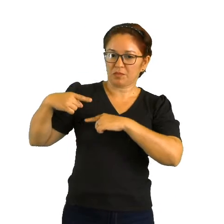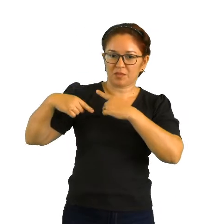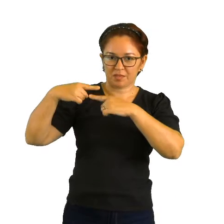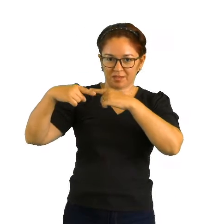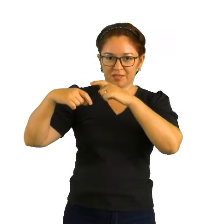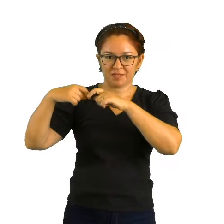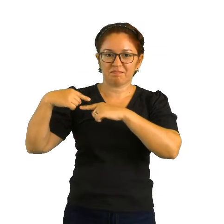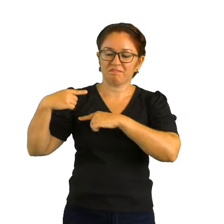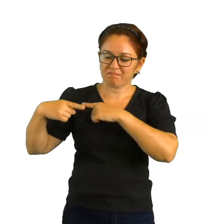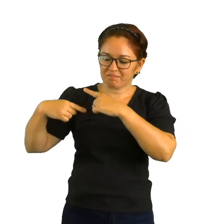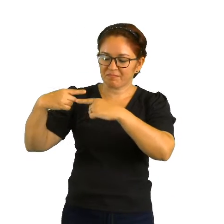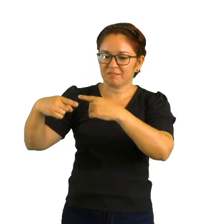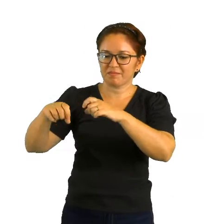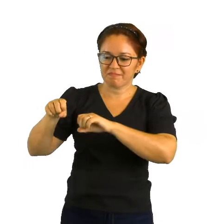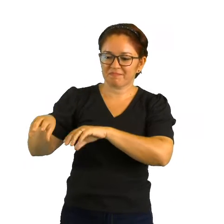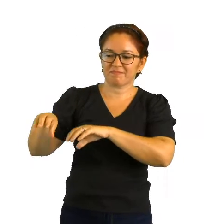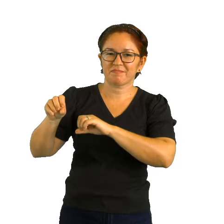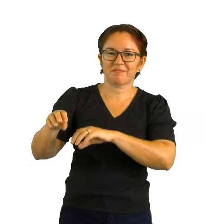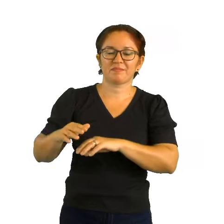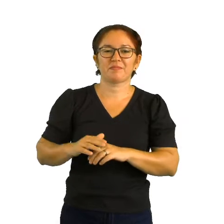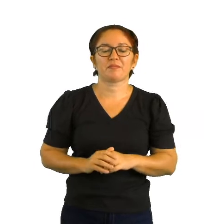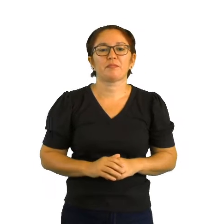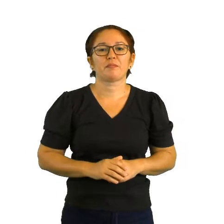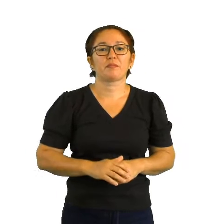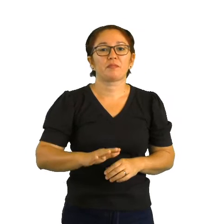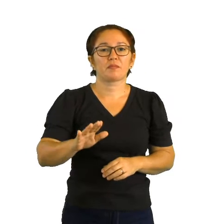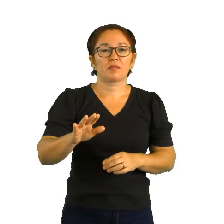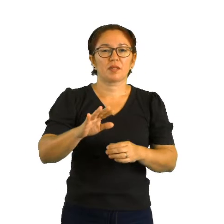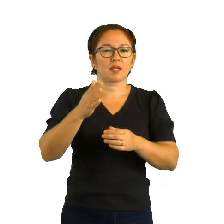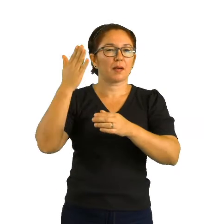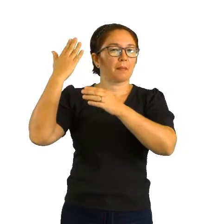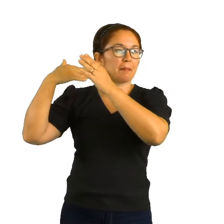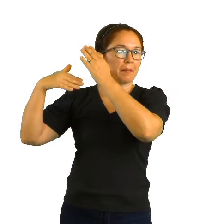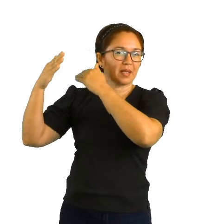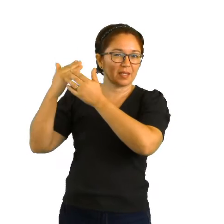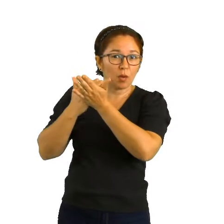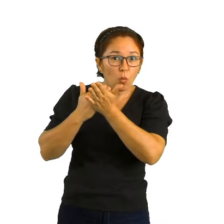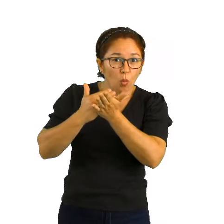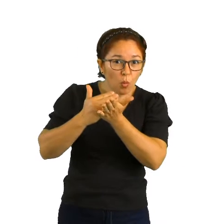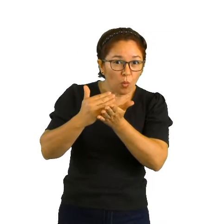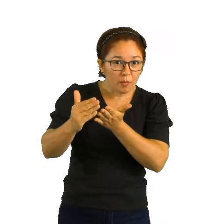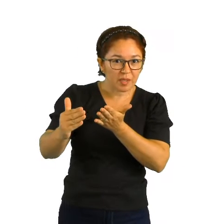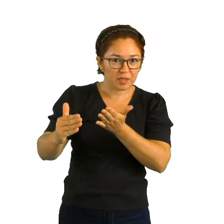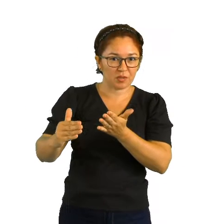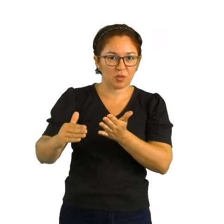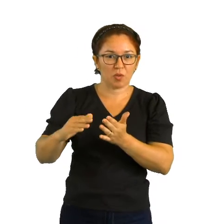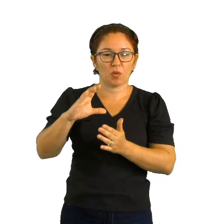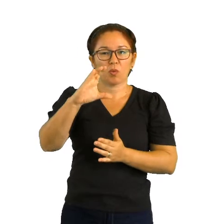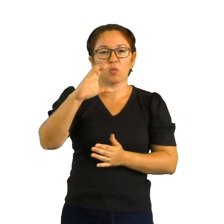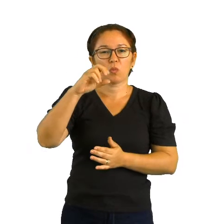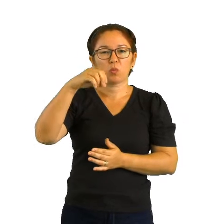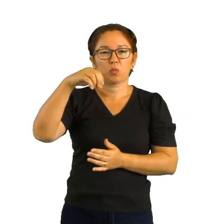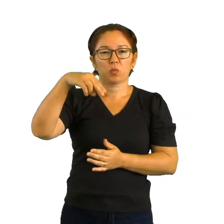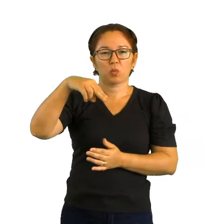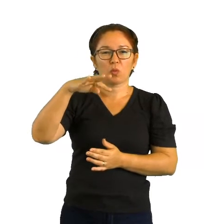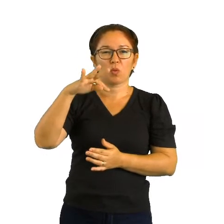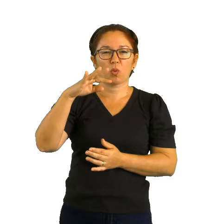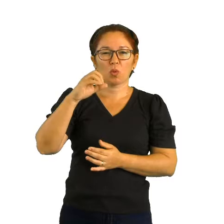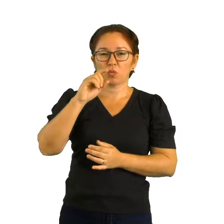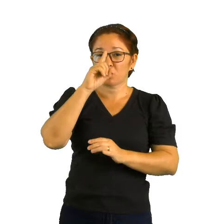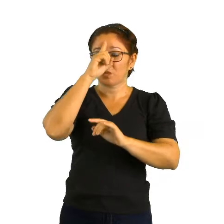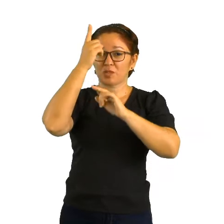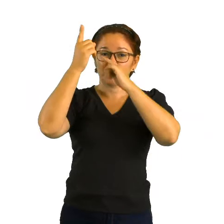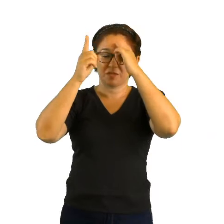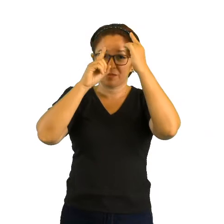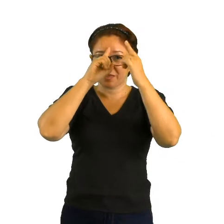sua origem, mas esses textos foram lidos e relidos em todas as épocas e